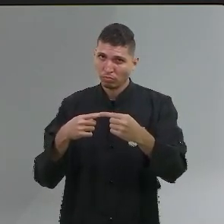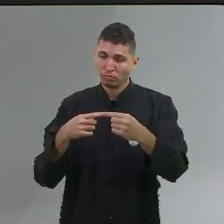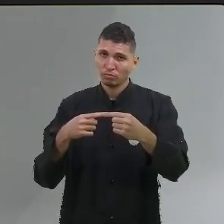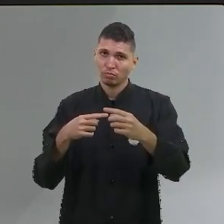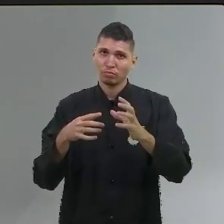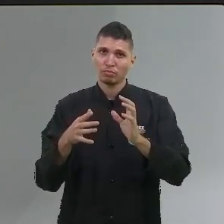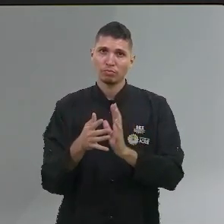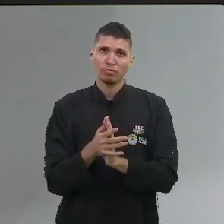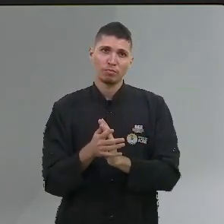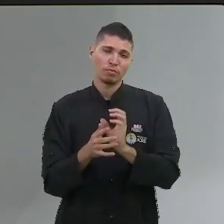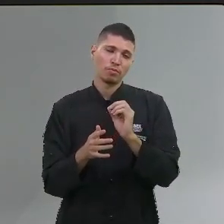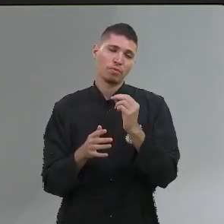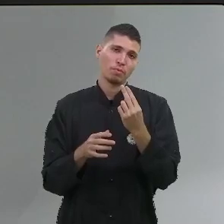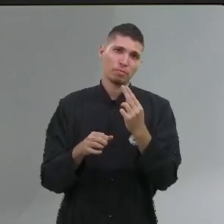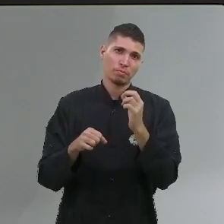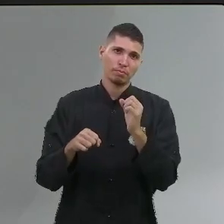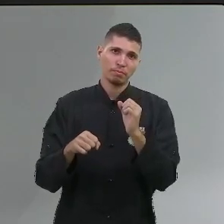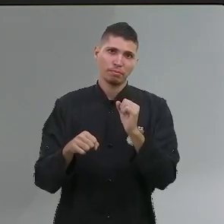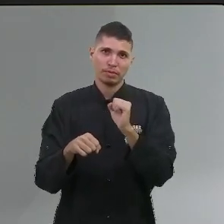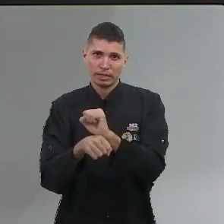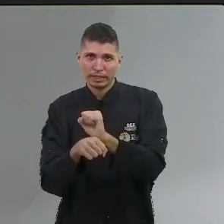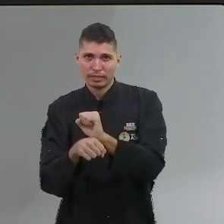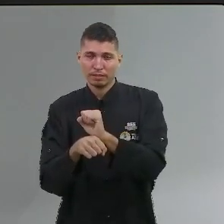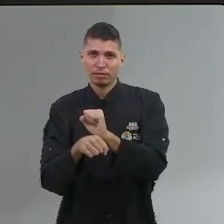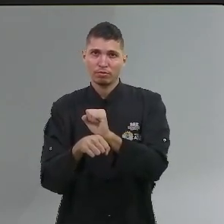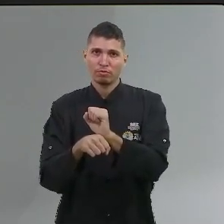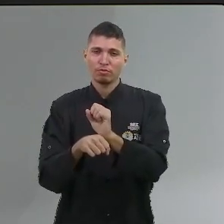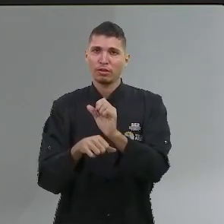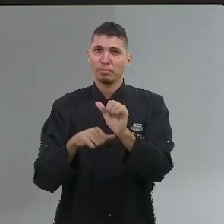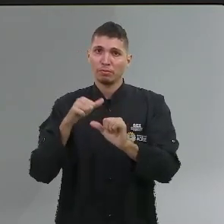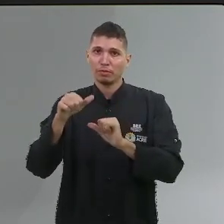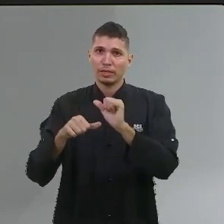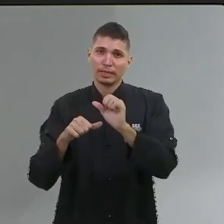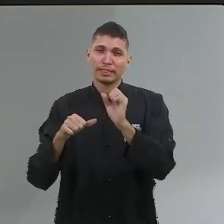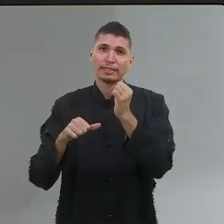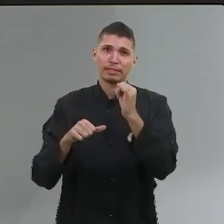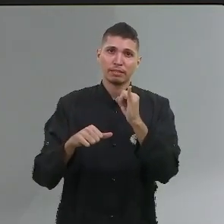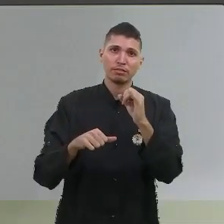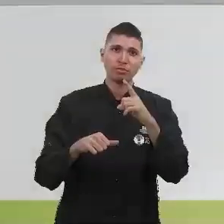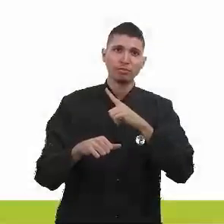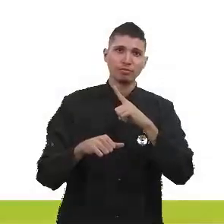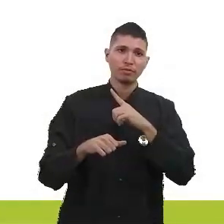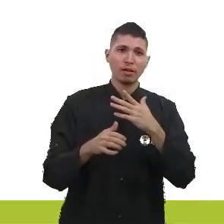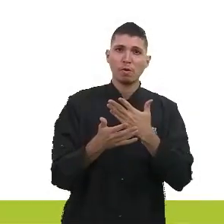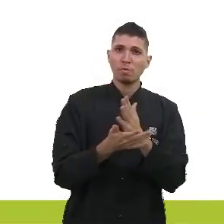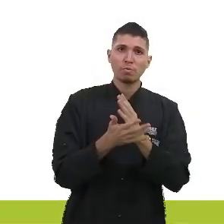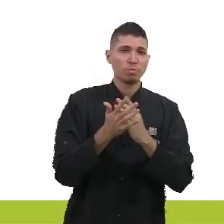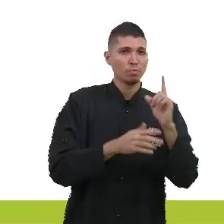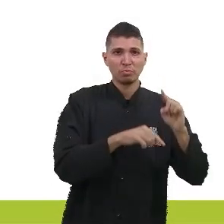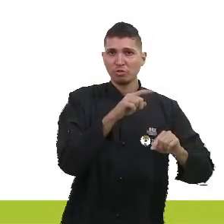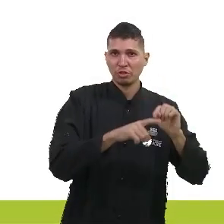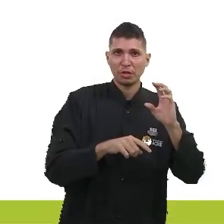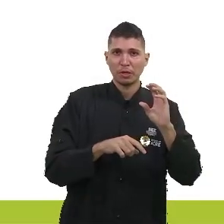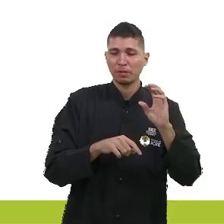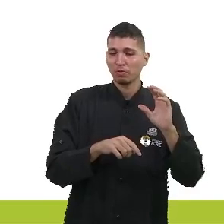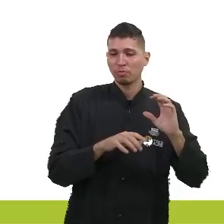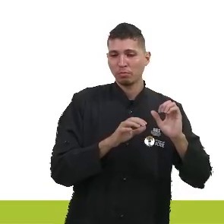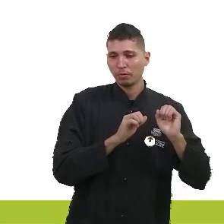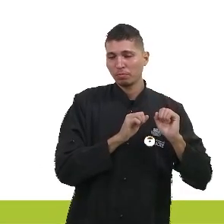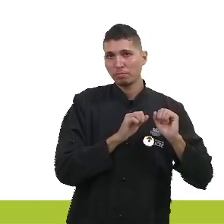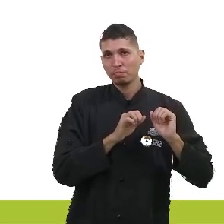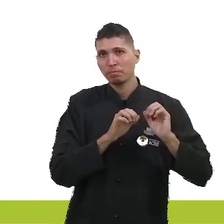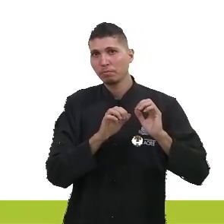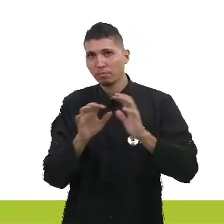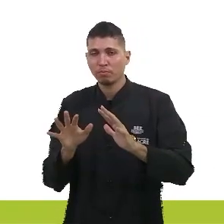outra força vá atuar nesses corpos ou objetos. Tá ok? Então, a nossa resposta é a letra C.